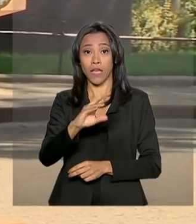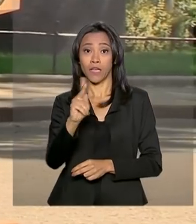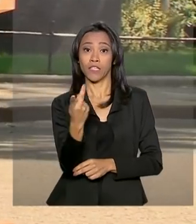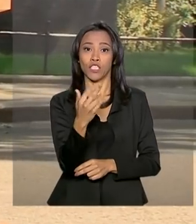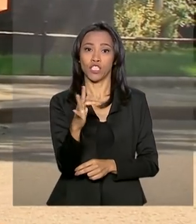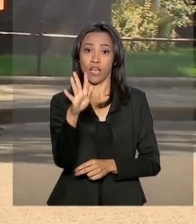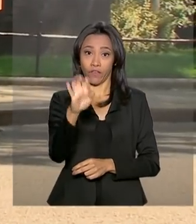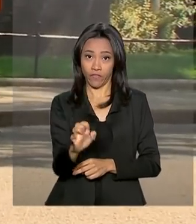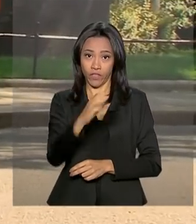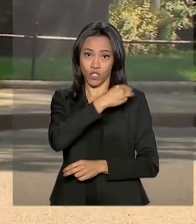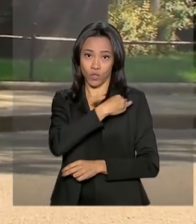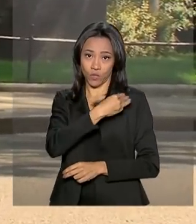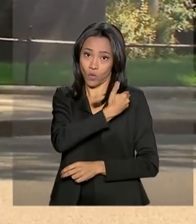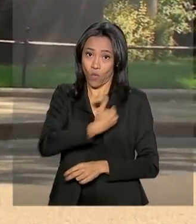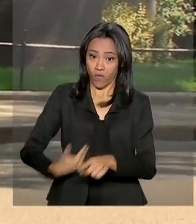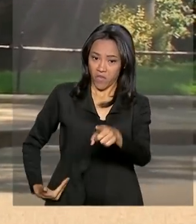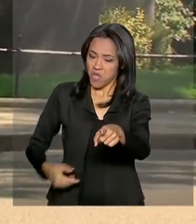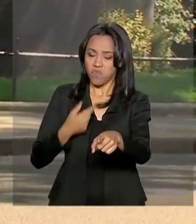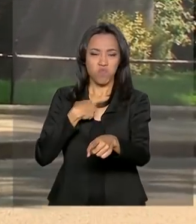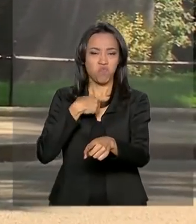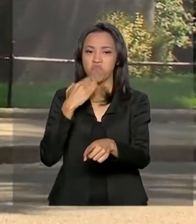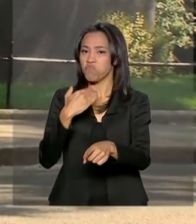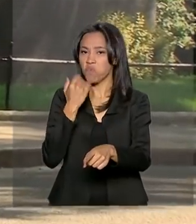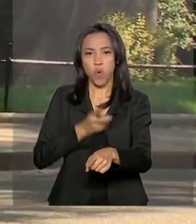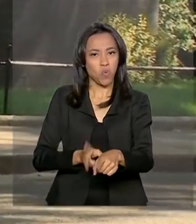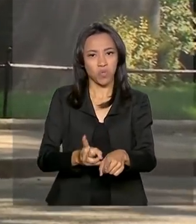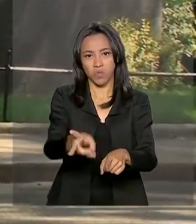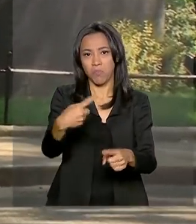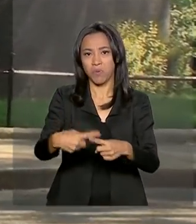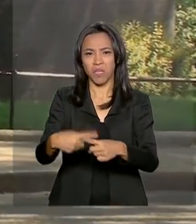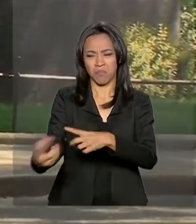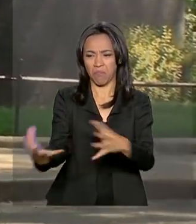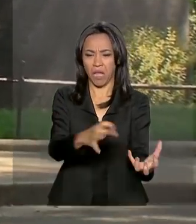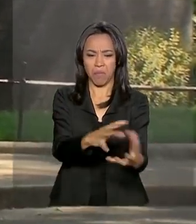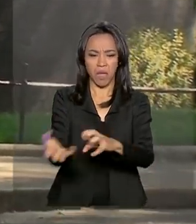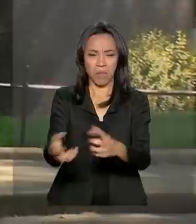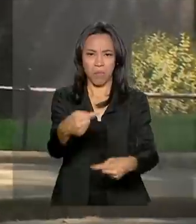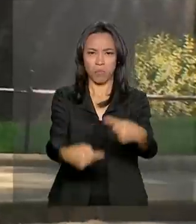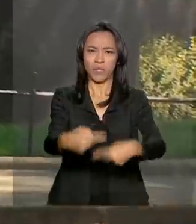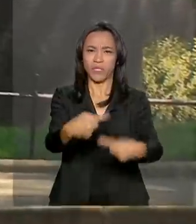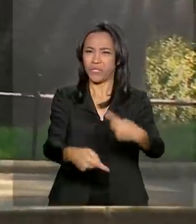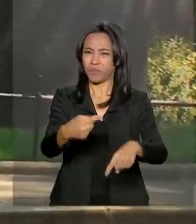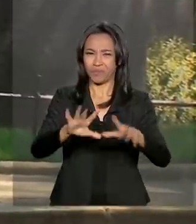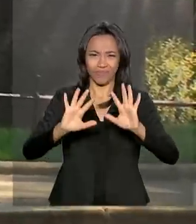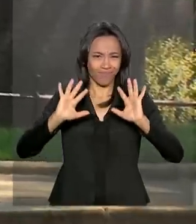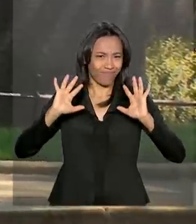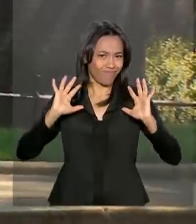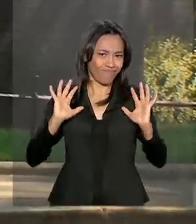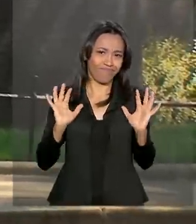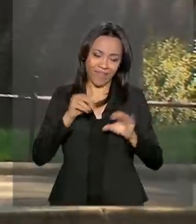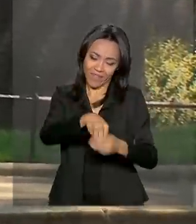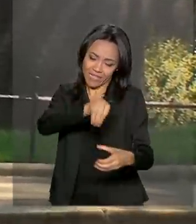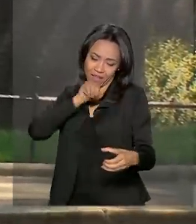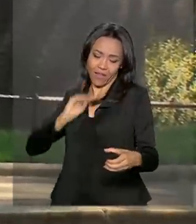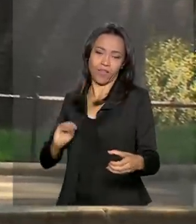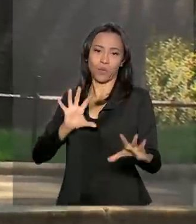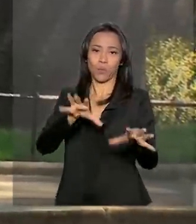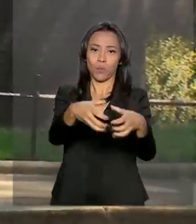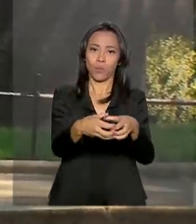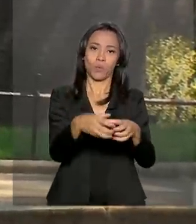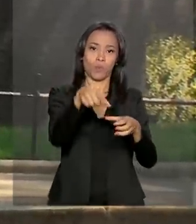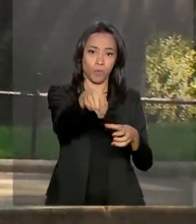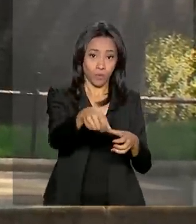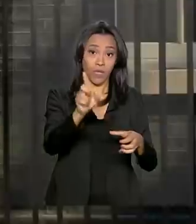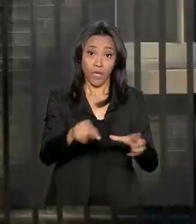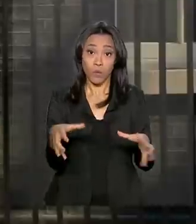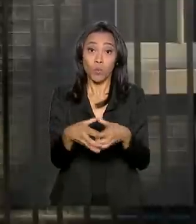que não tem condições para continuar no cargo perante o impasse político que assola o país, devido ao processo de saída do bloco econômico